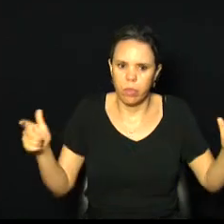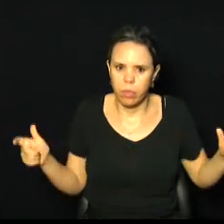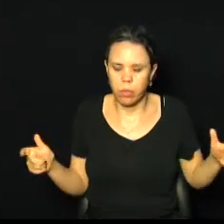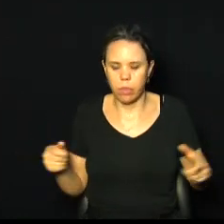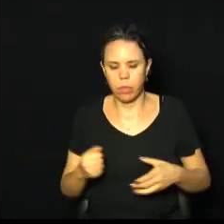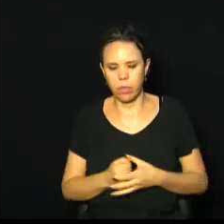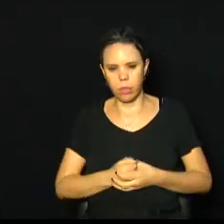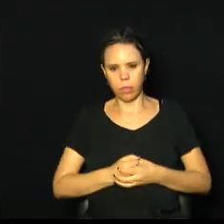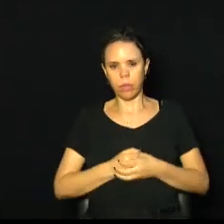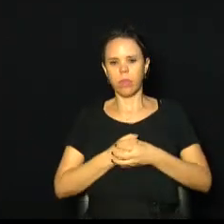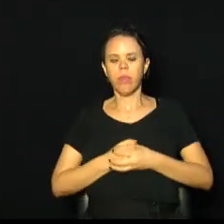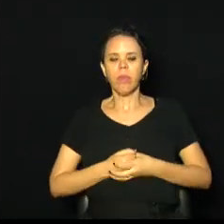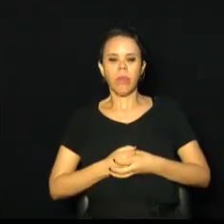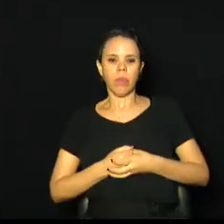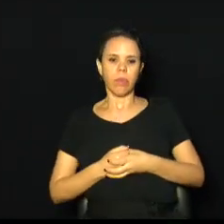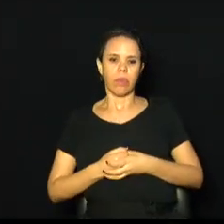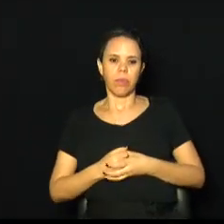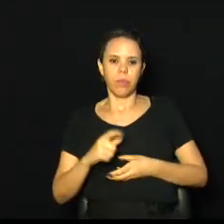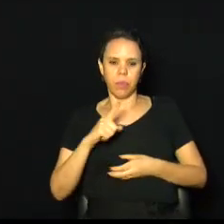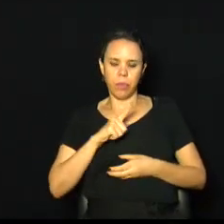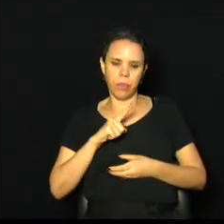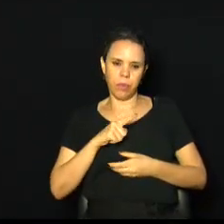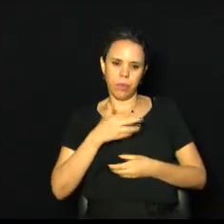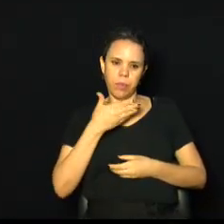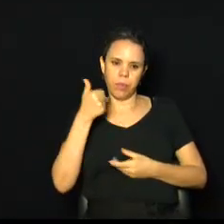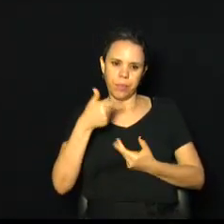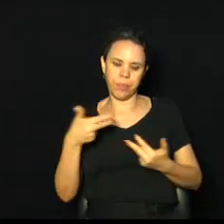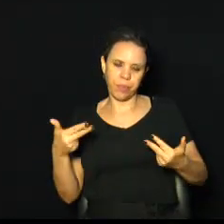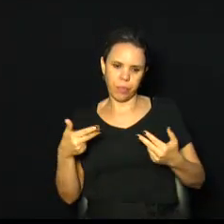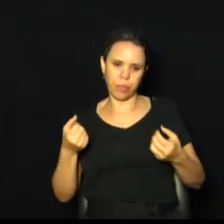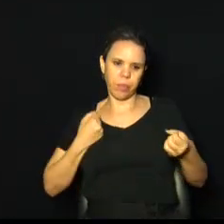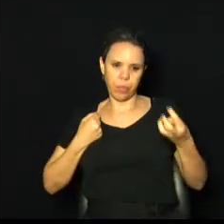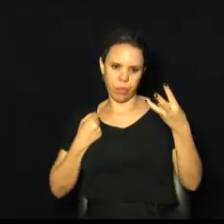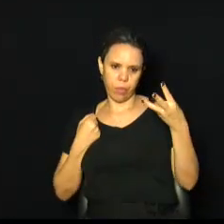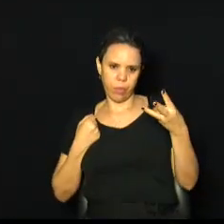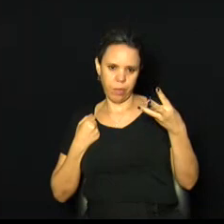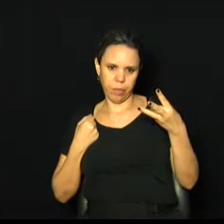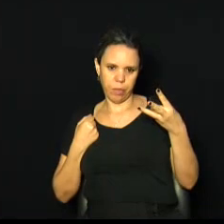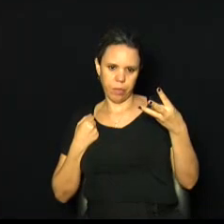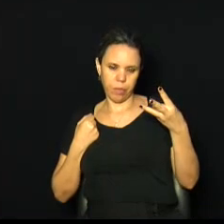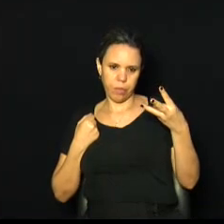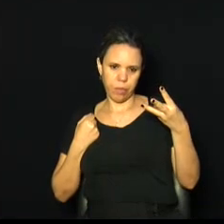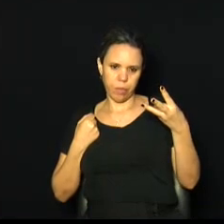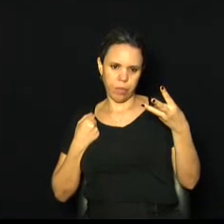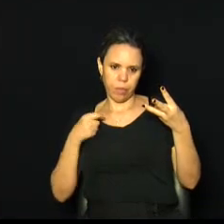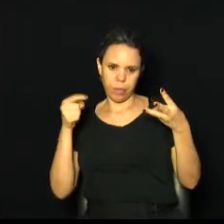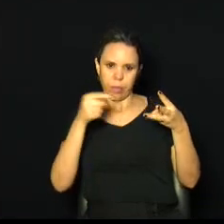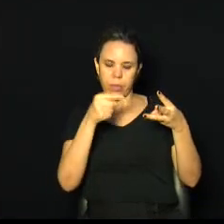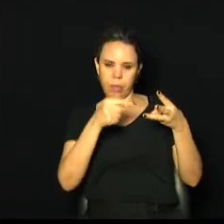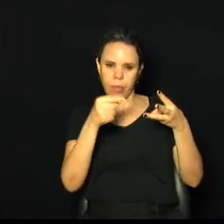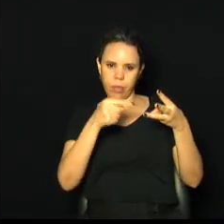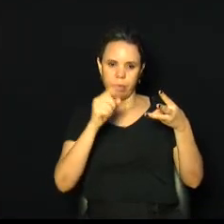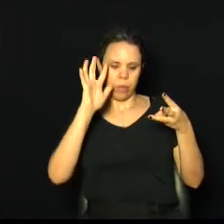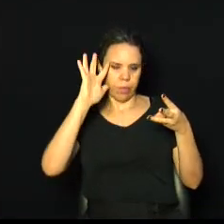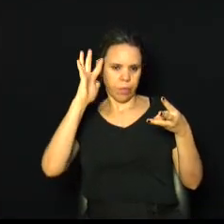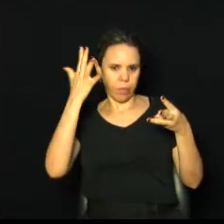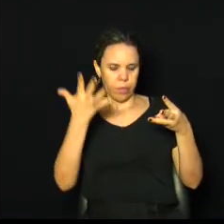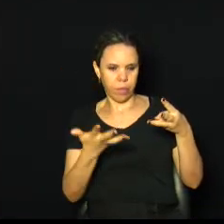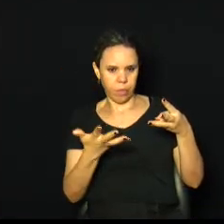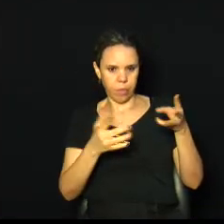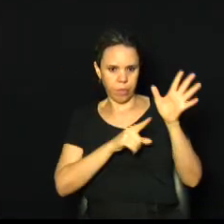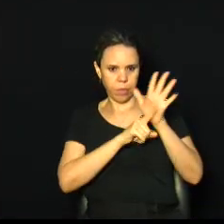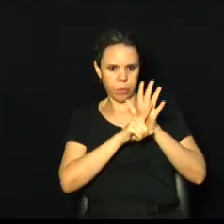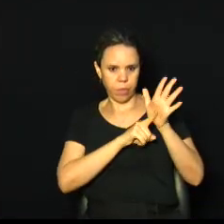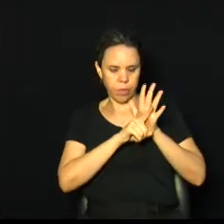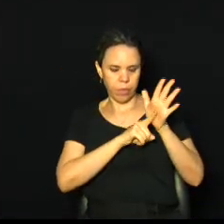grande. Tá? Quando nós temos uma coisinha melhor, a classe 3, que também ainda considera. E aqui são os resultados das